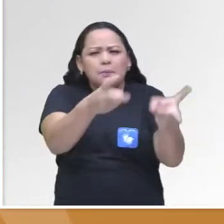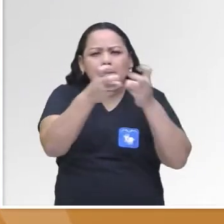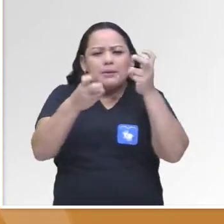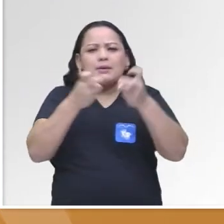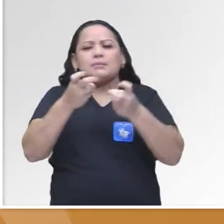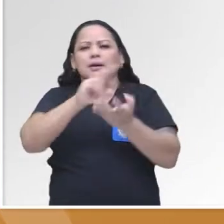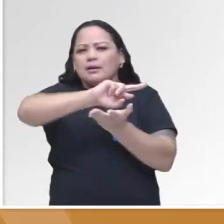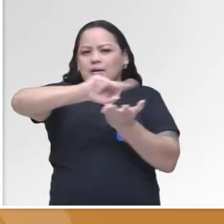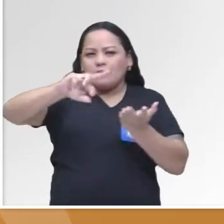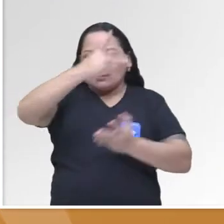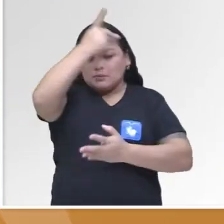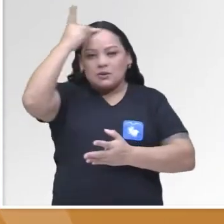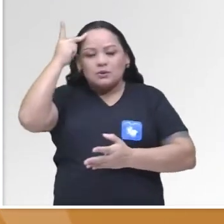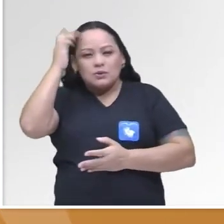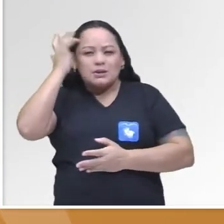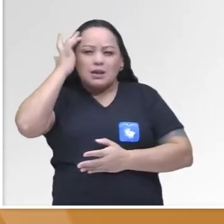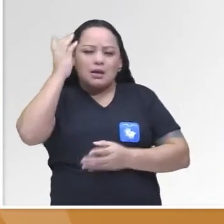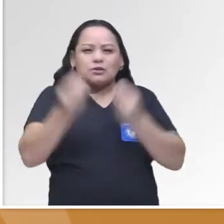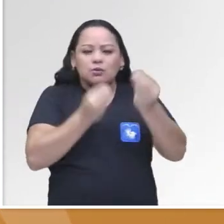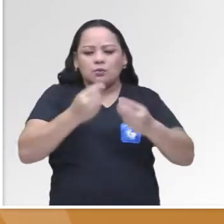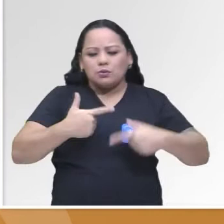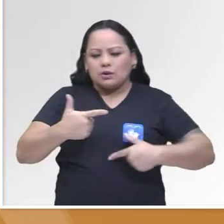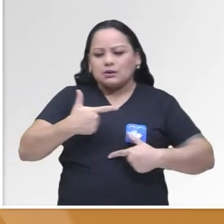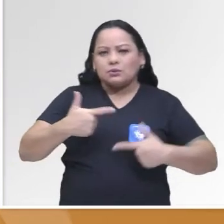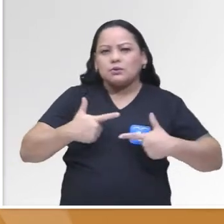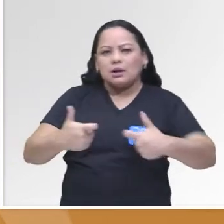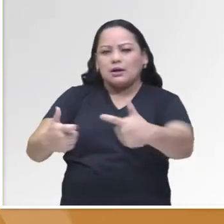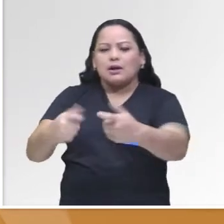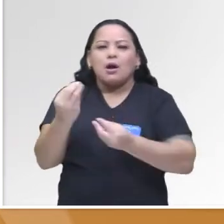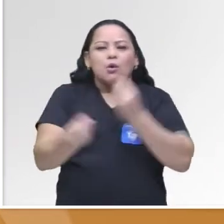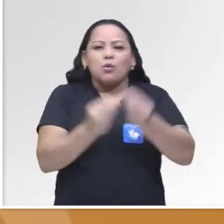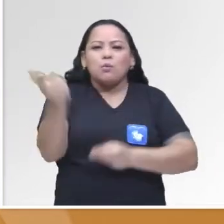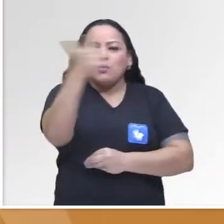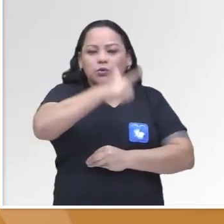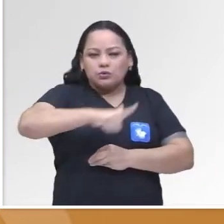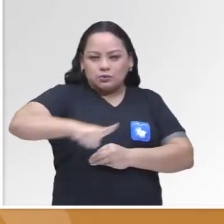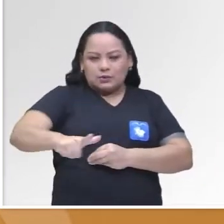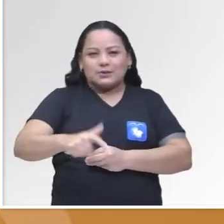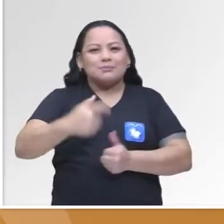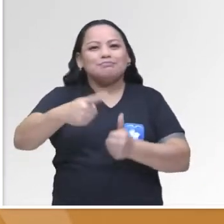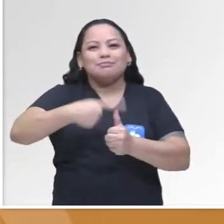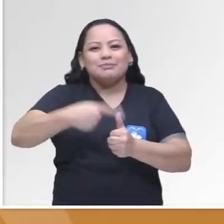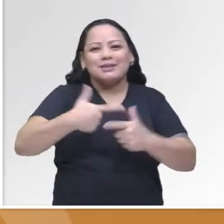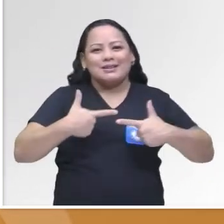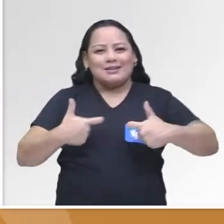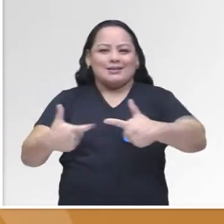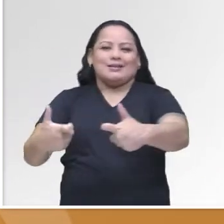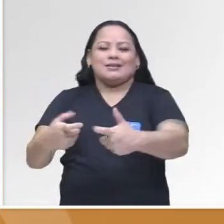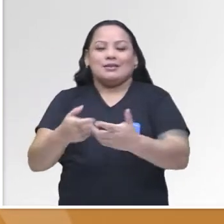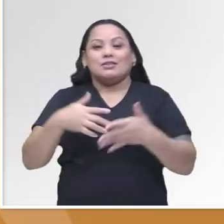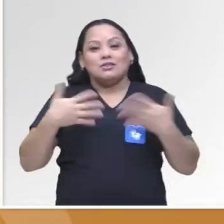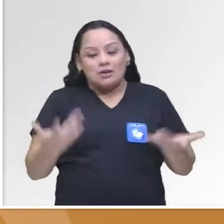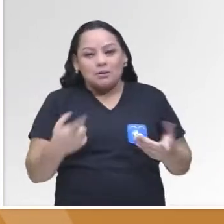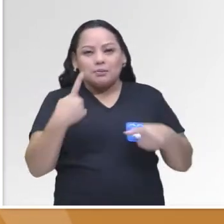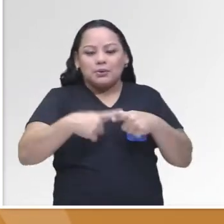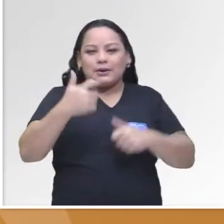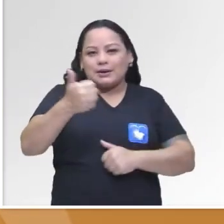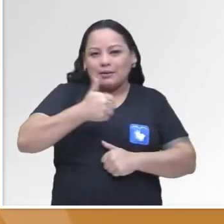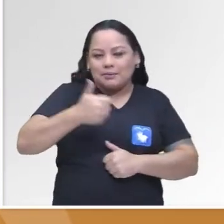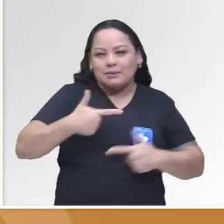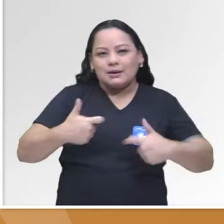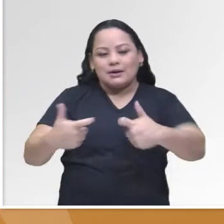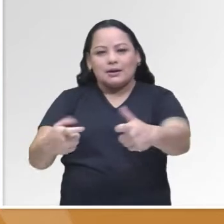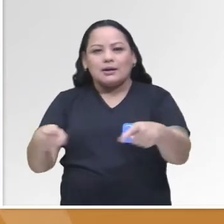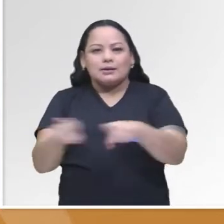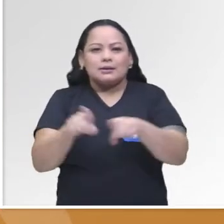muita gente acaba considerando ela, na verdade, como uma continuação da primeira, já que, por conta da Primeira Guerra Mundial